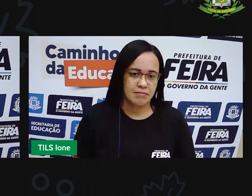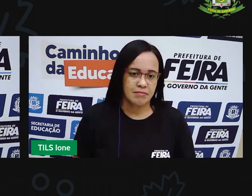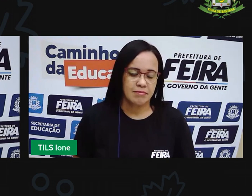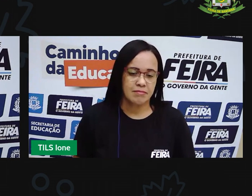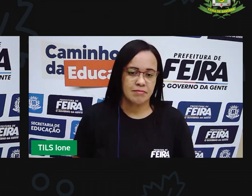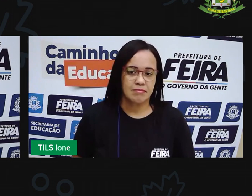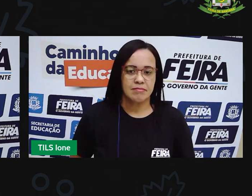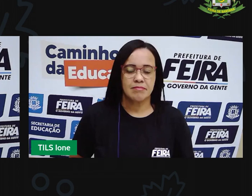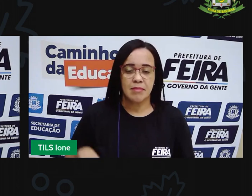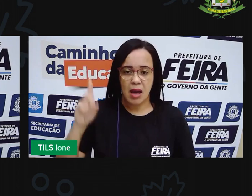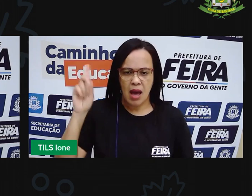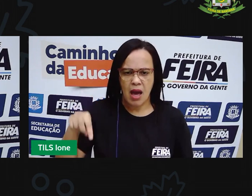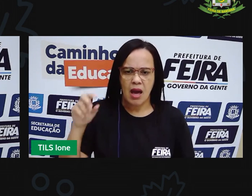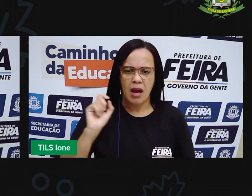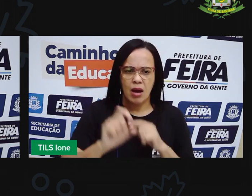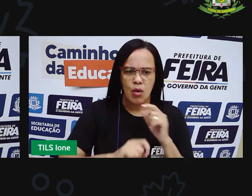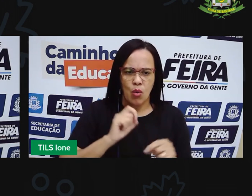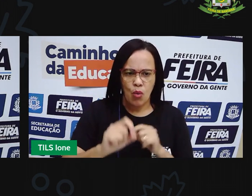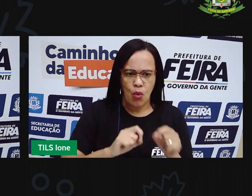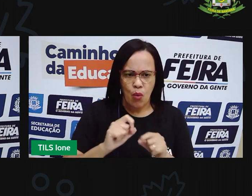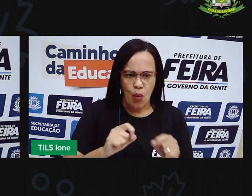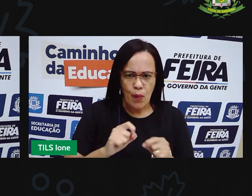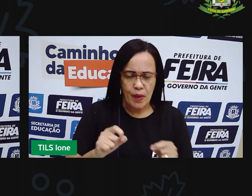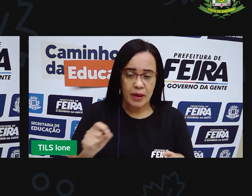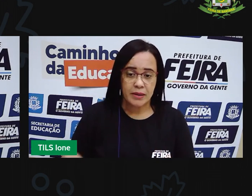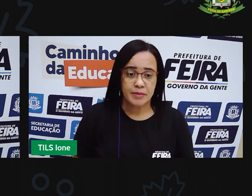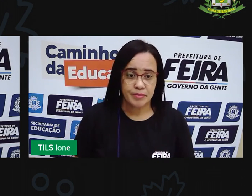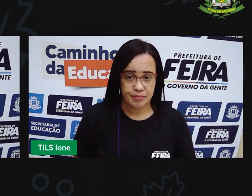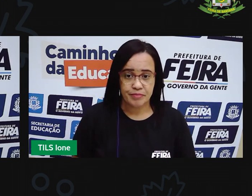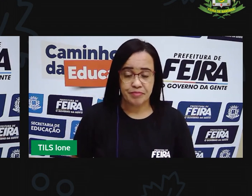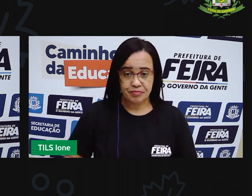é você